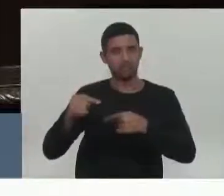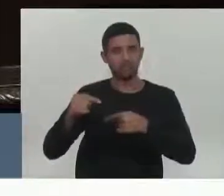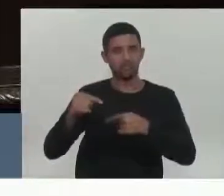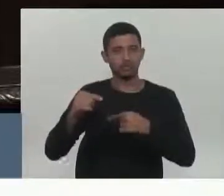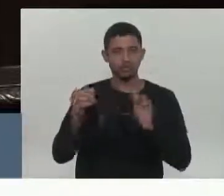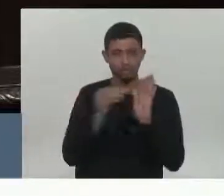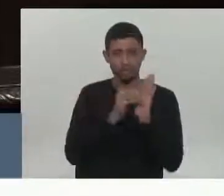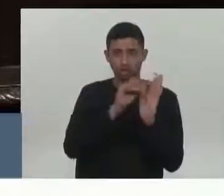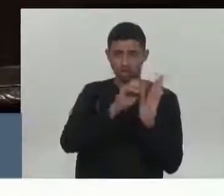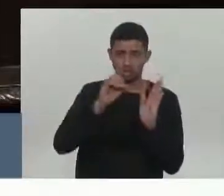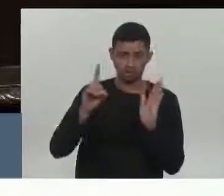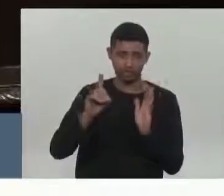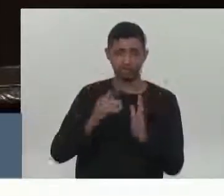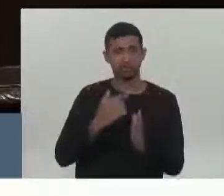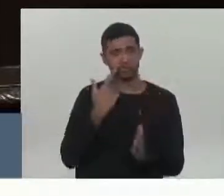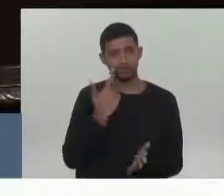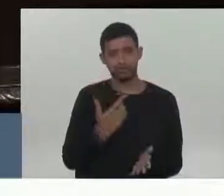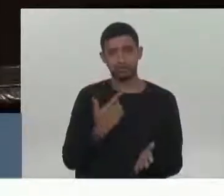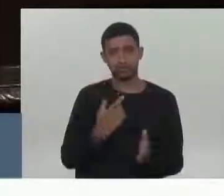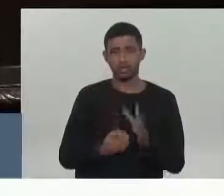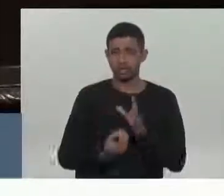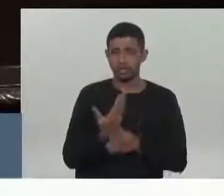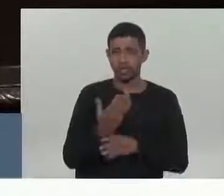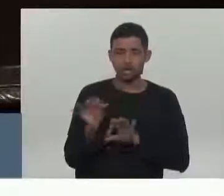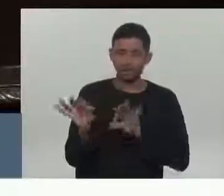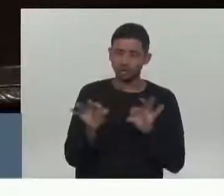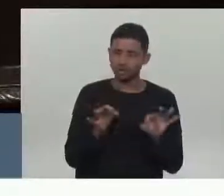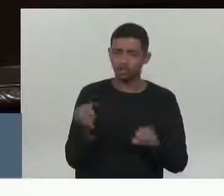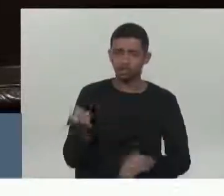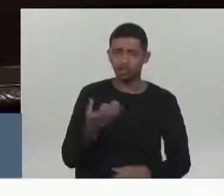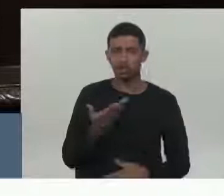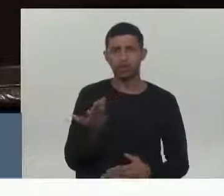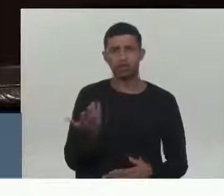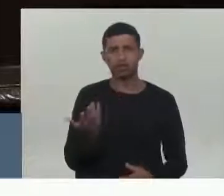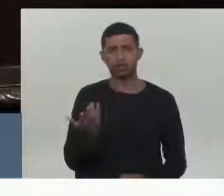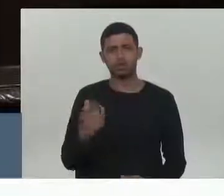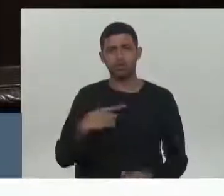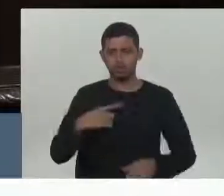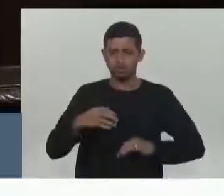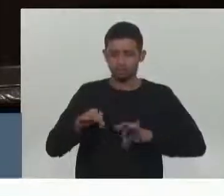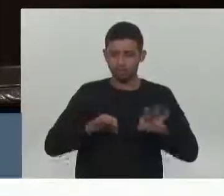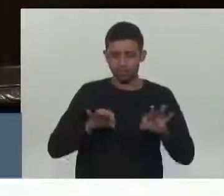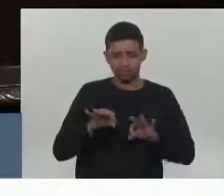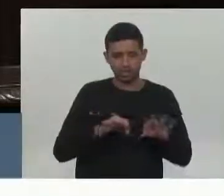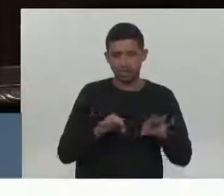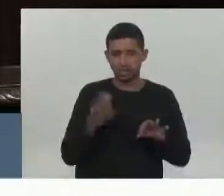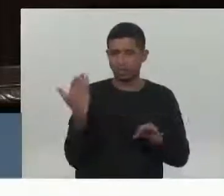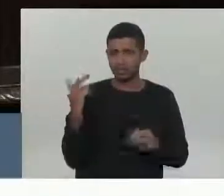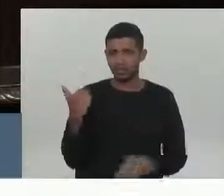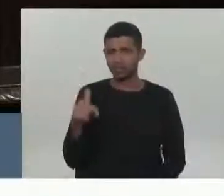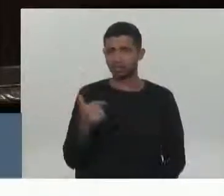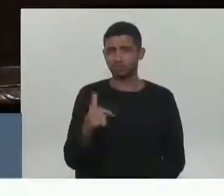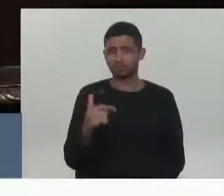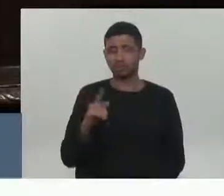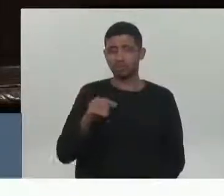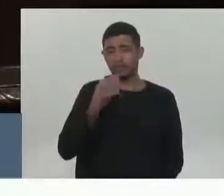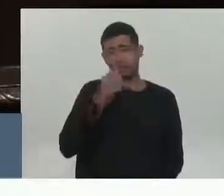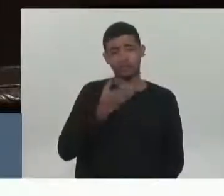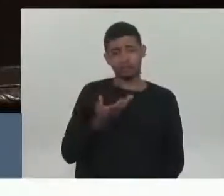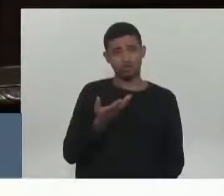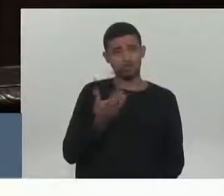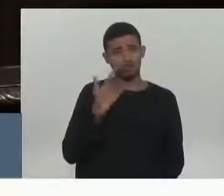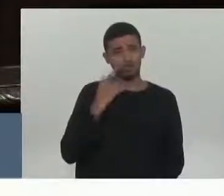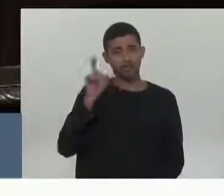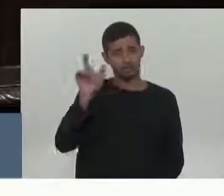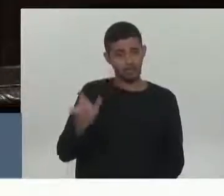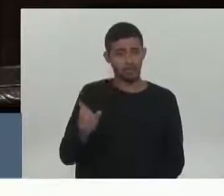publicado. Ou seja, criamos uma nova rotina de um procedimento que não acontecia. O que foi muito bom, o